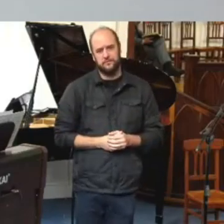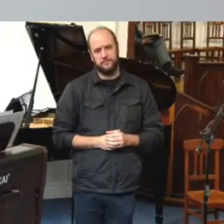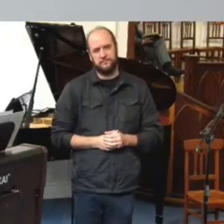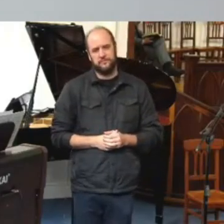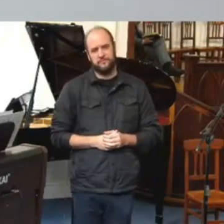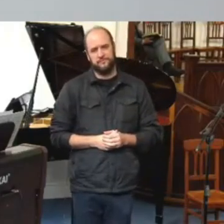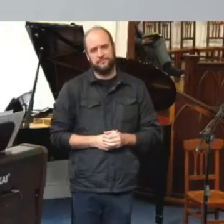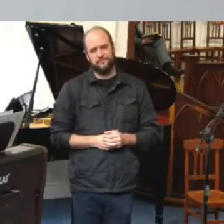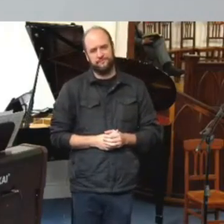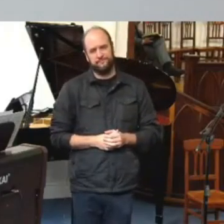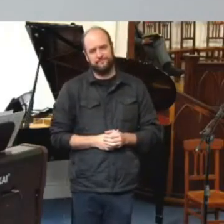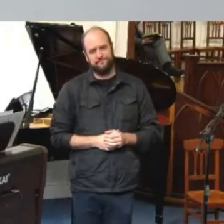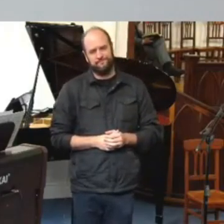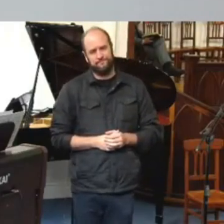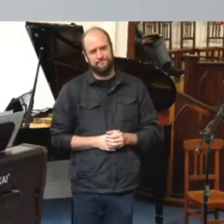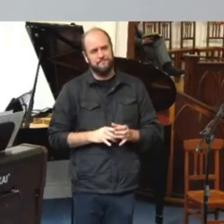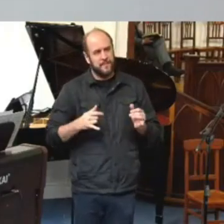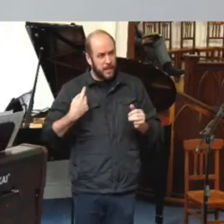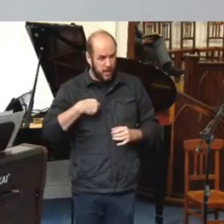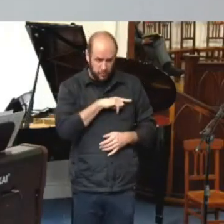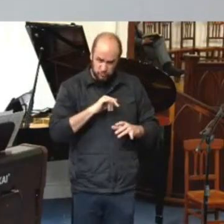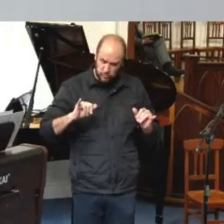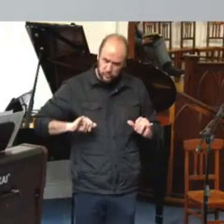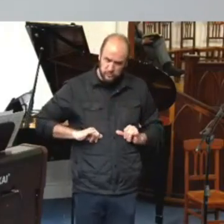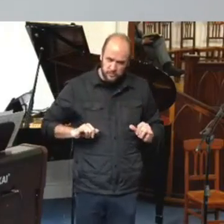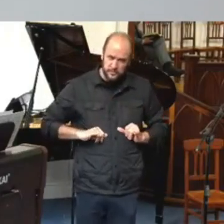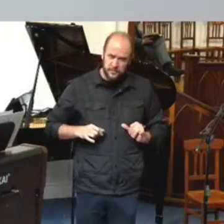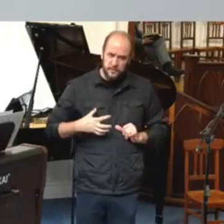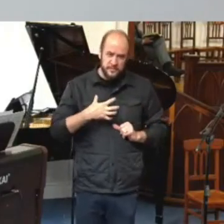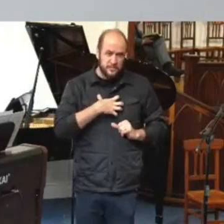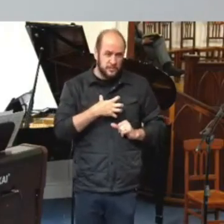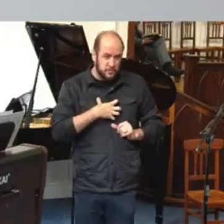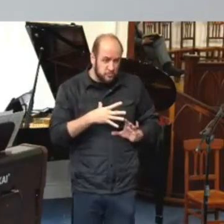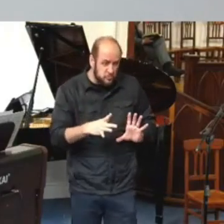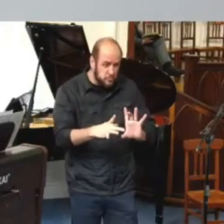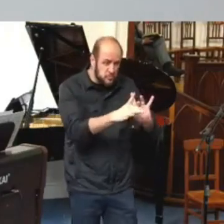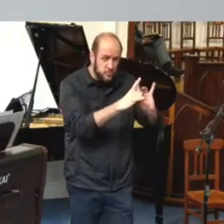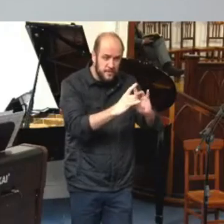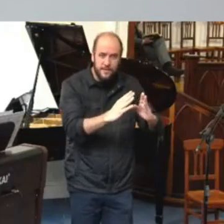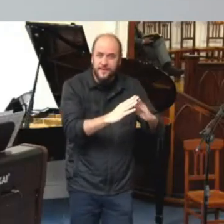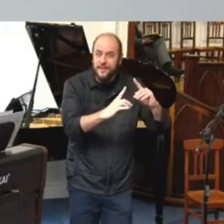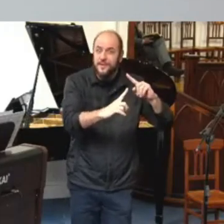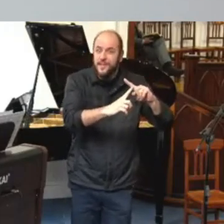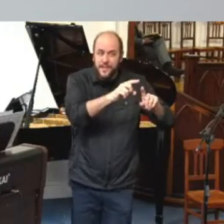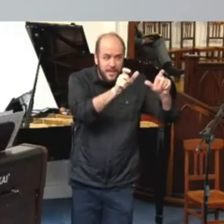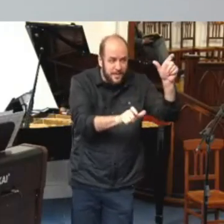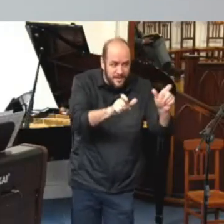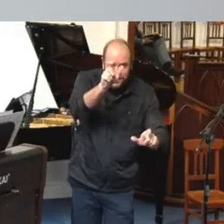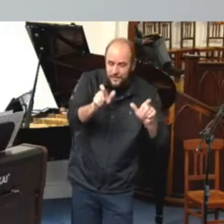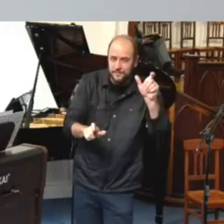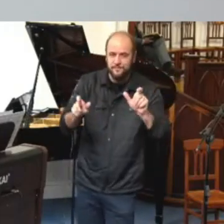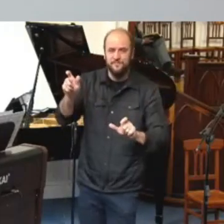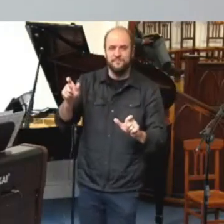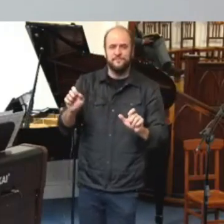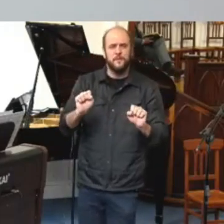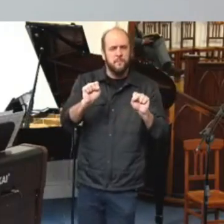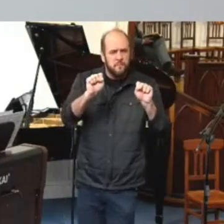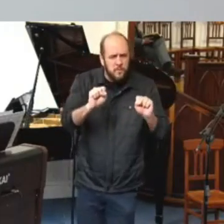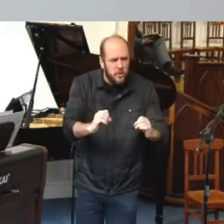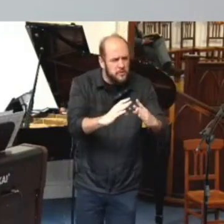da fé. Nos aproxima da igreja, do corpo de Cristo, para que a igreja possa